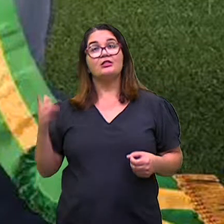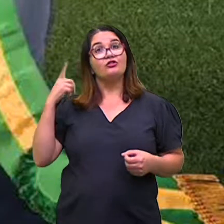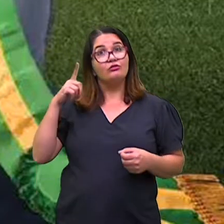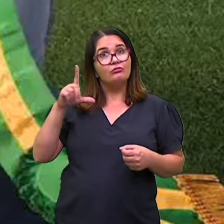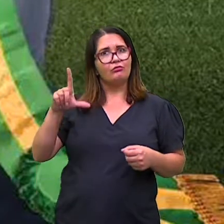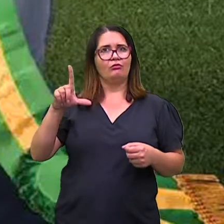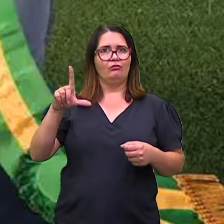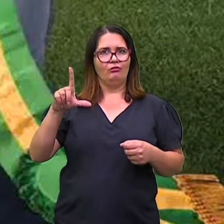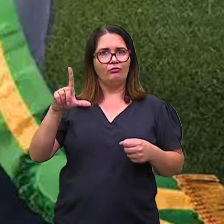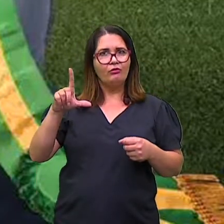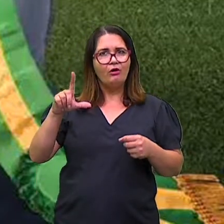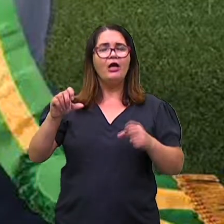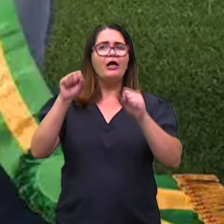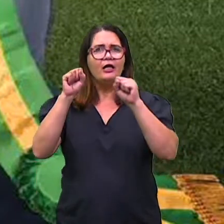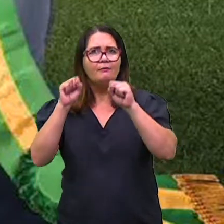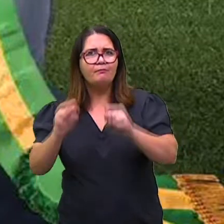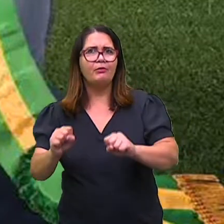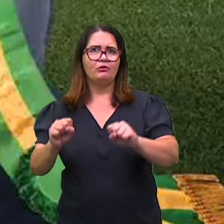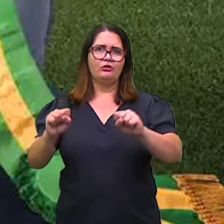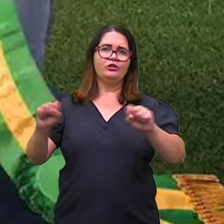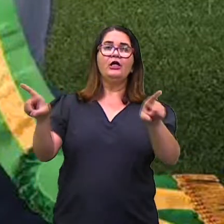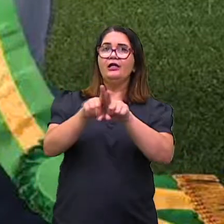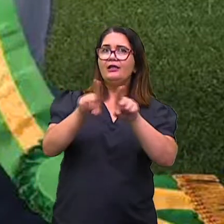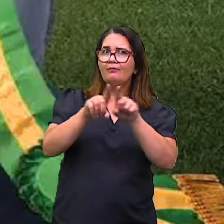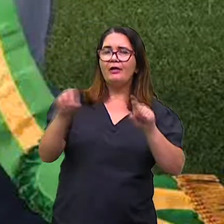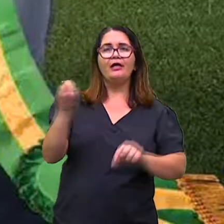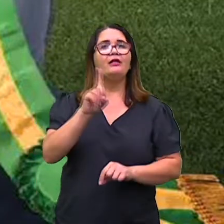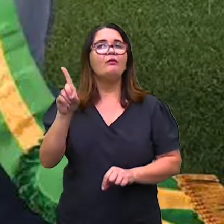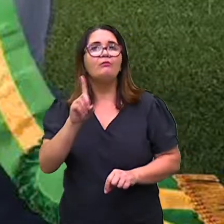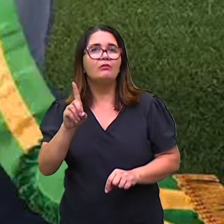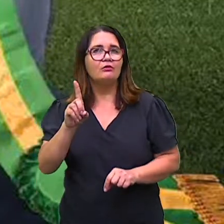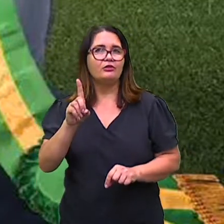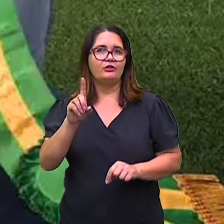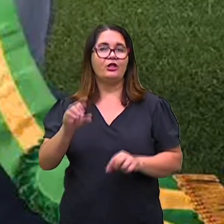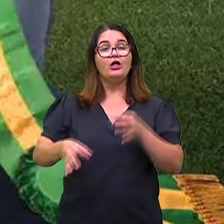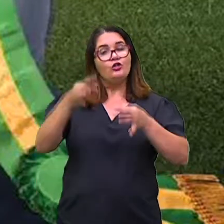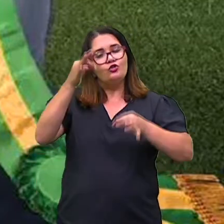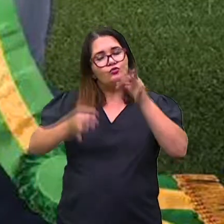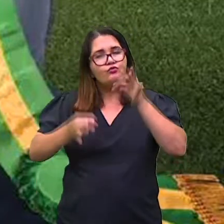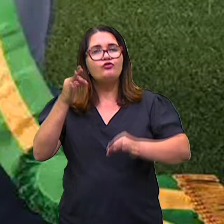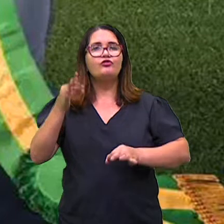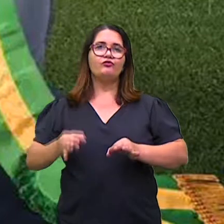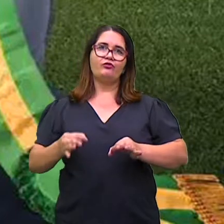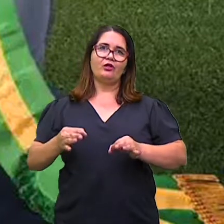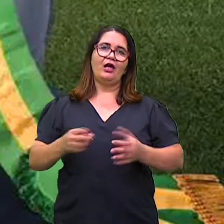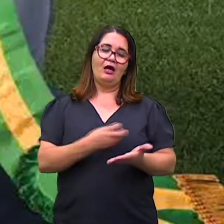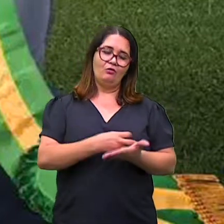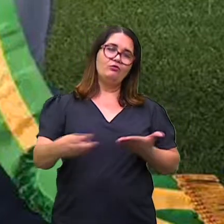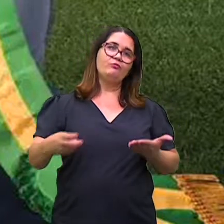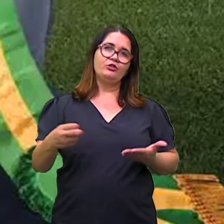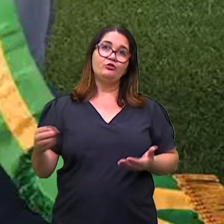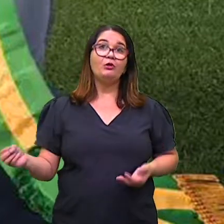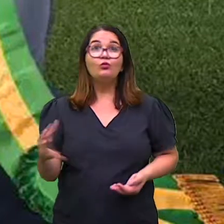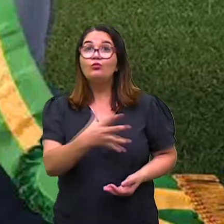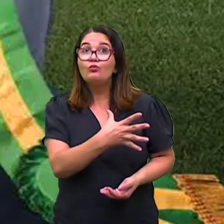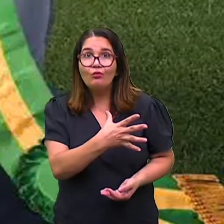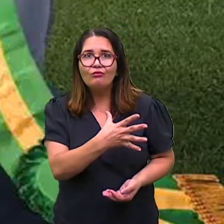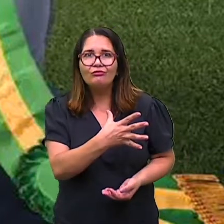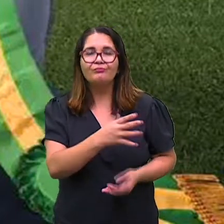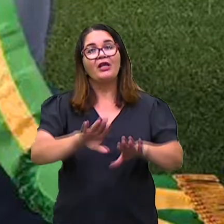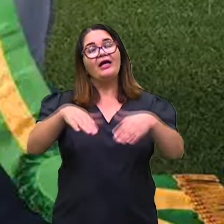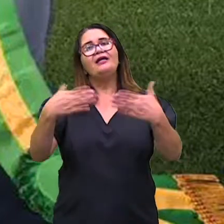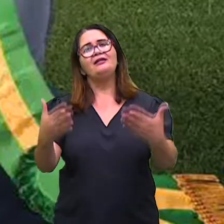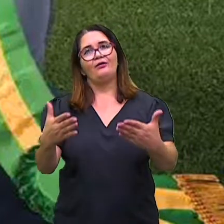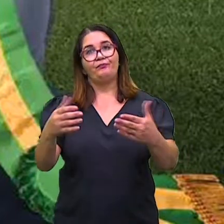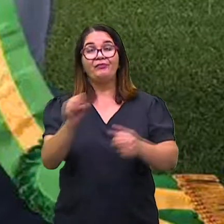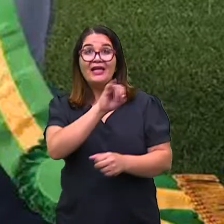do mandato anterior, não poderiam justificar seu impeachment no novo mandato. Agora,